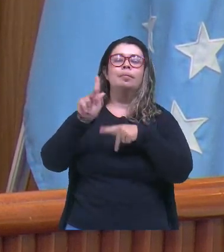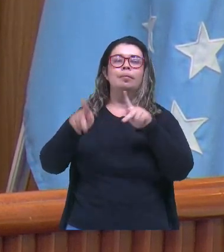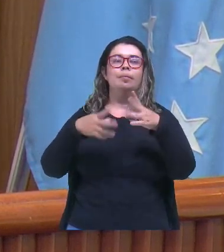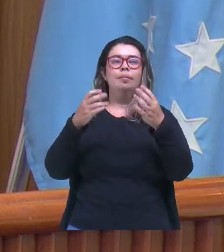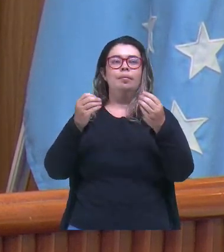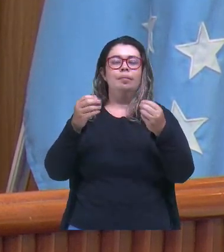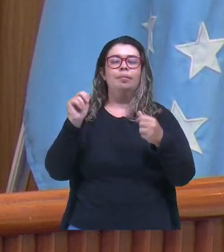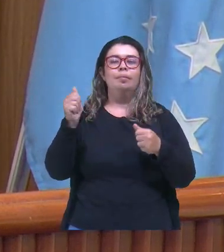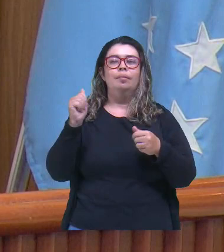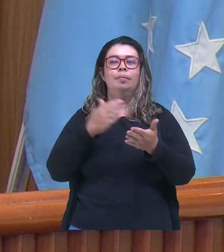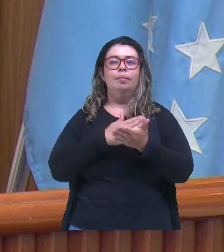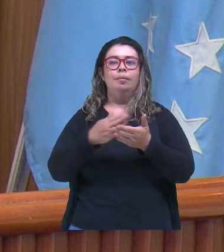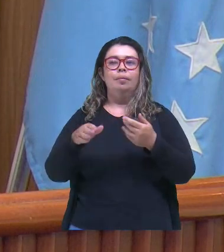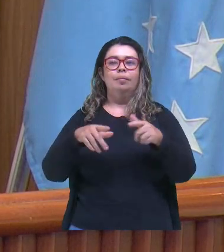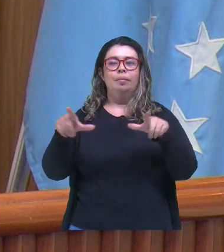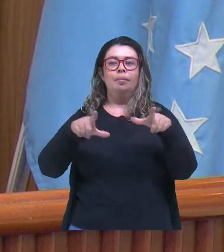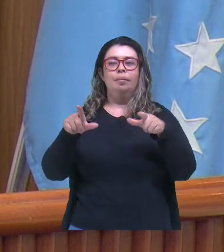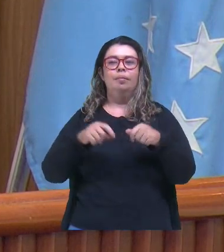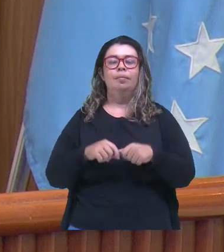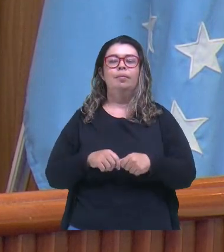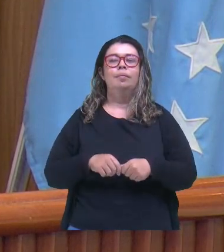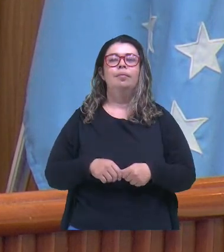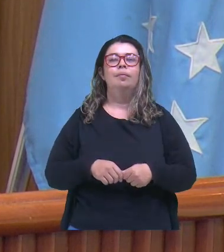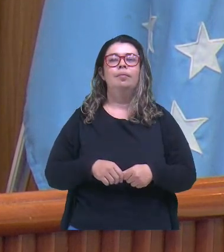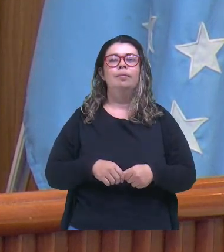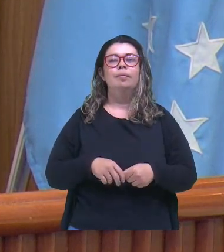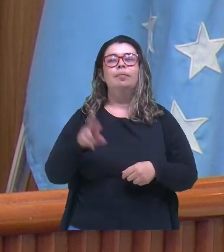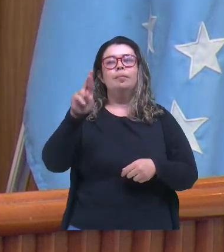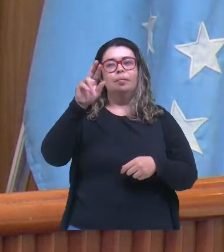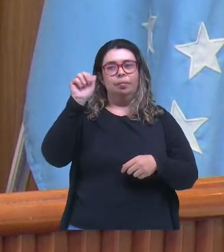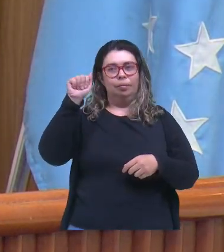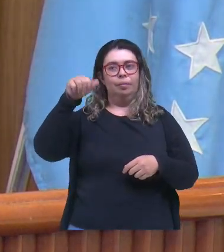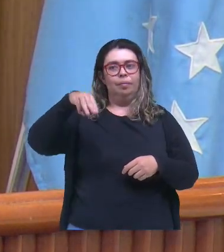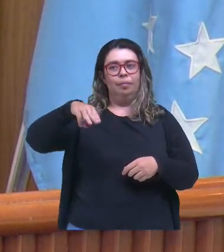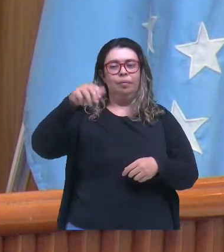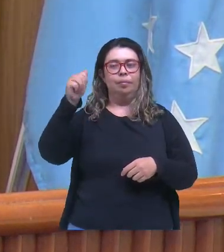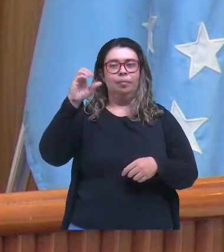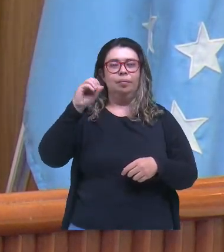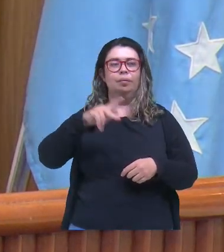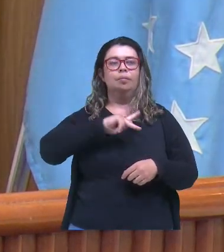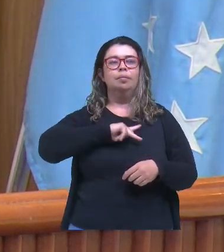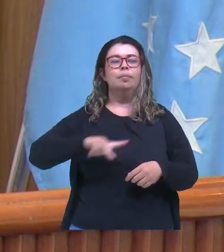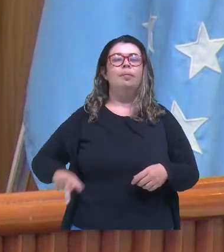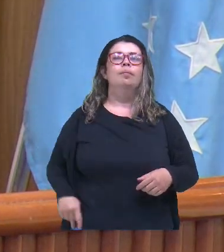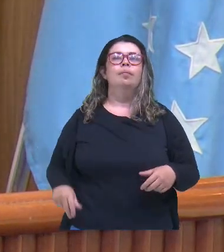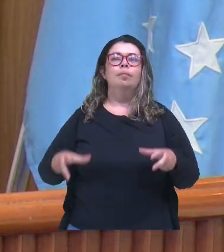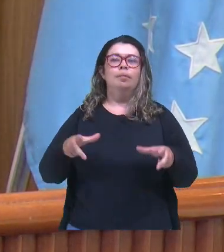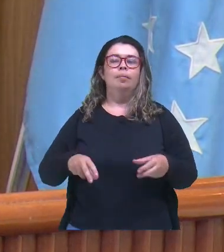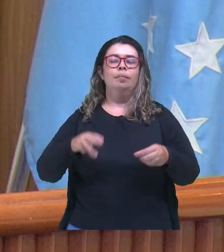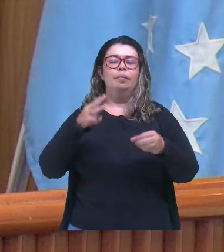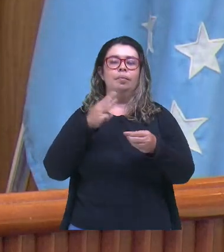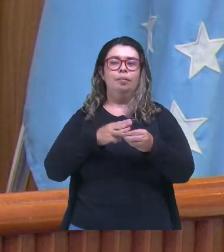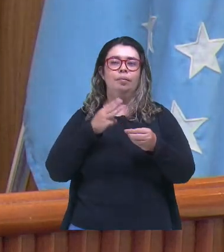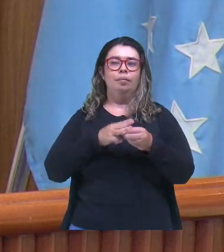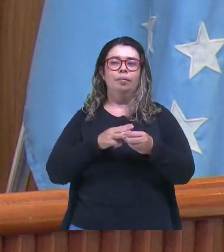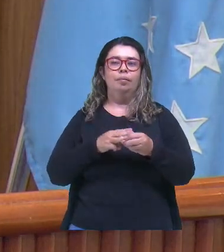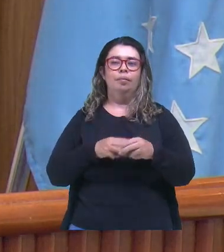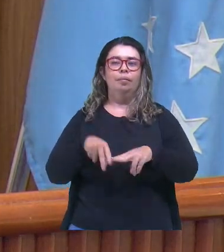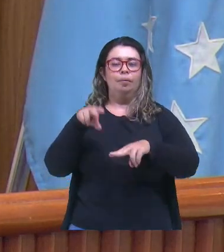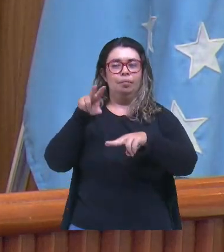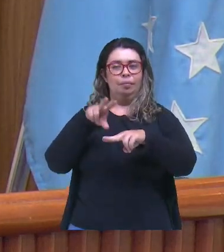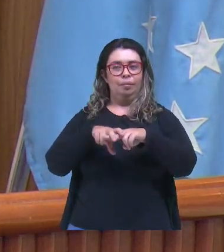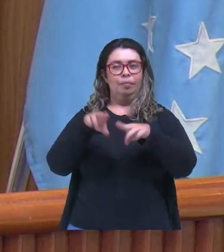Iniciamos nossos trabalhos convidando o excelentíssimo senhor Luiz Antônio Ramon, presidente da Câmara, a tomar assento junto à nossa